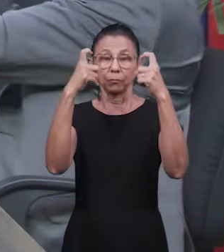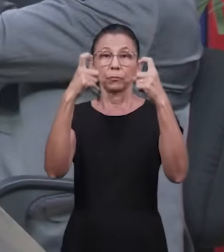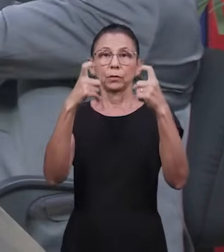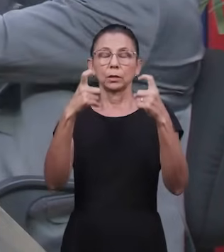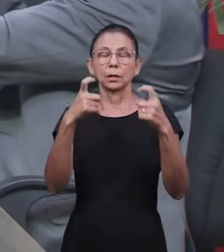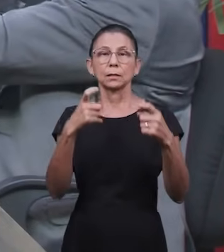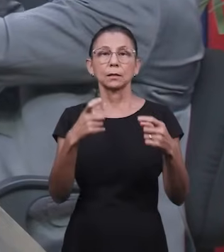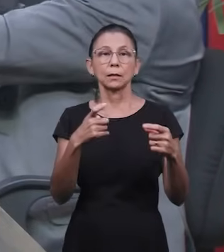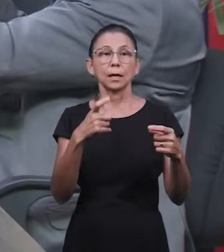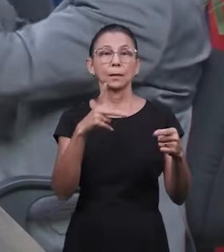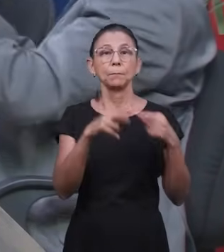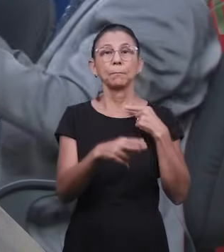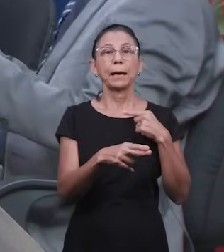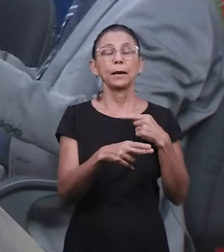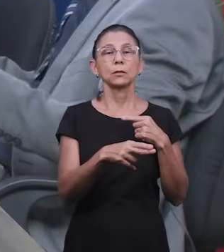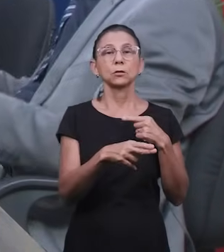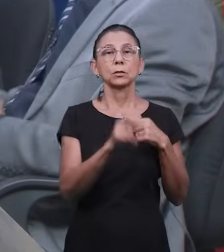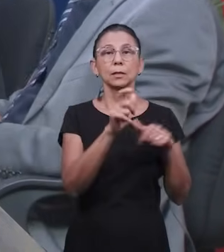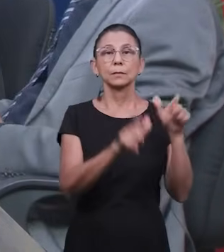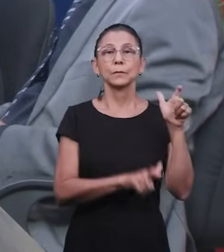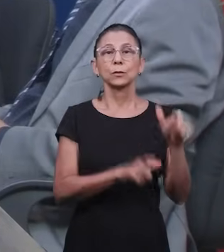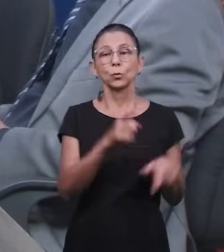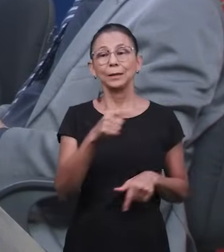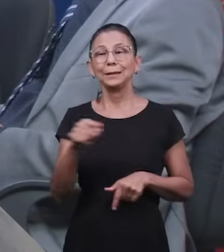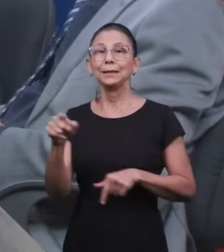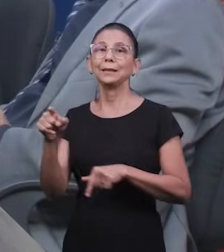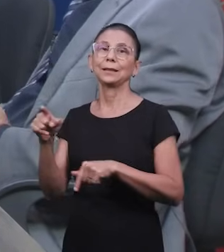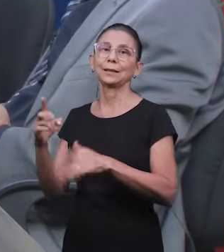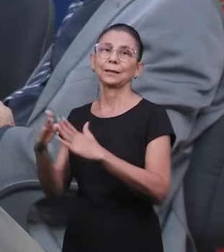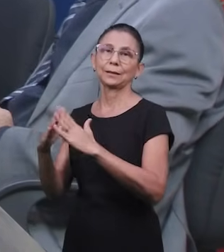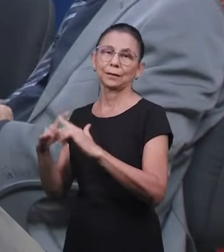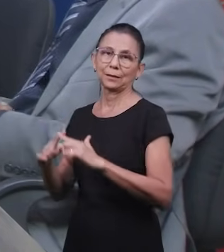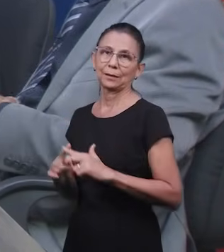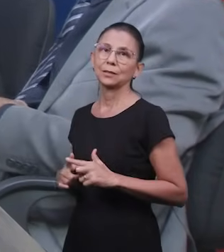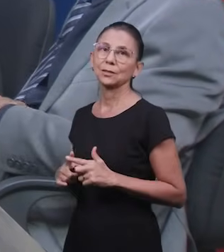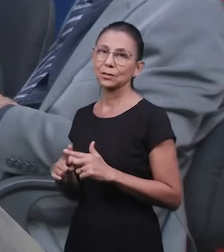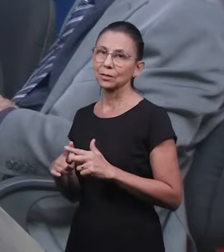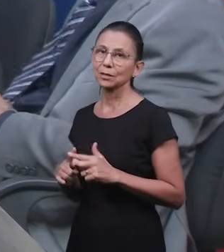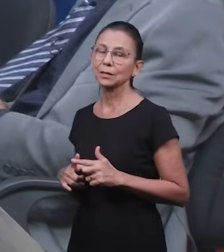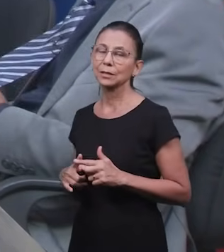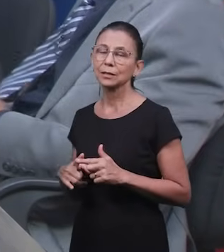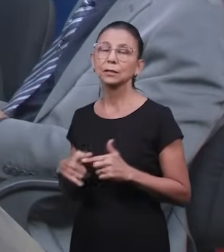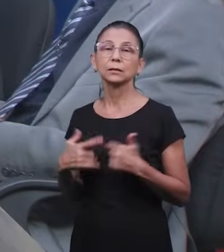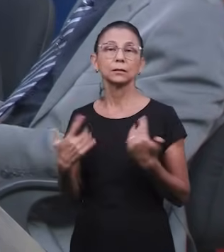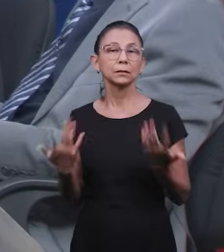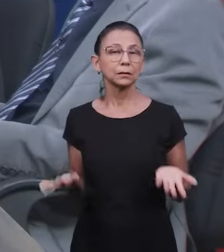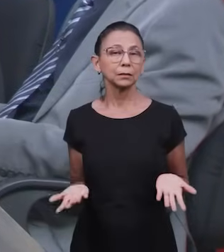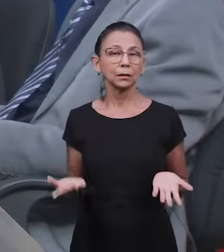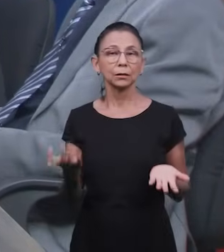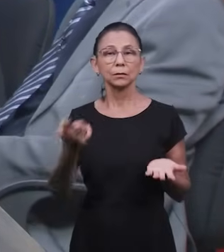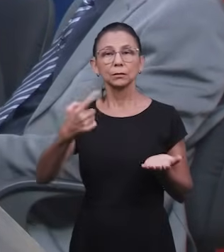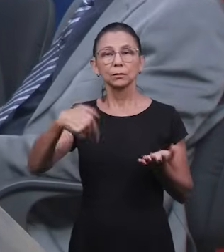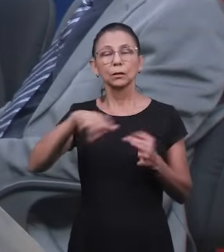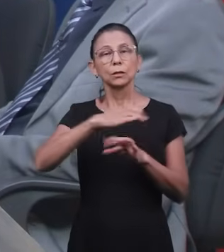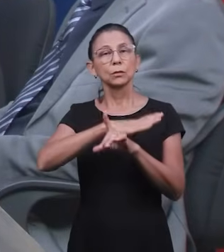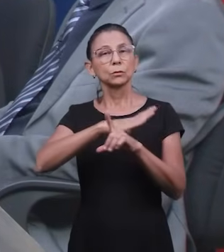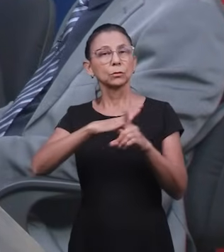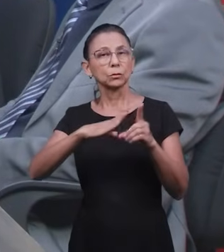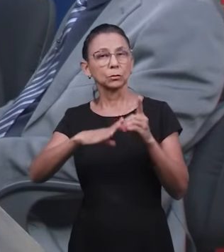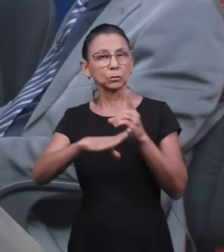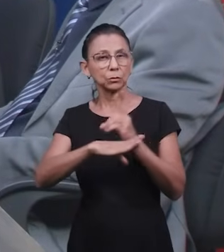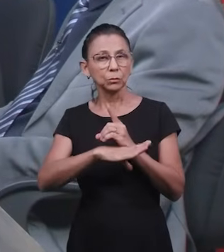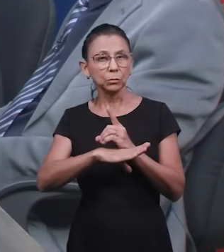as pessoas... E o corre, a agitação do dia a dia. De se deslocar. Isso. Então, nossos cultos e os nossos conteúdos